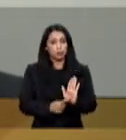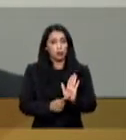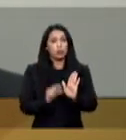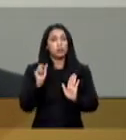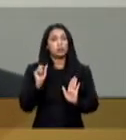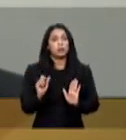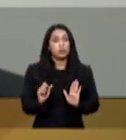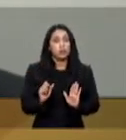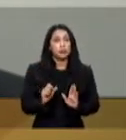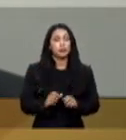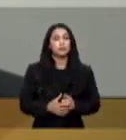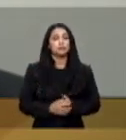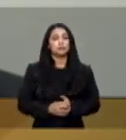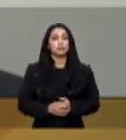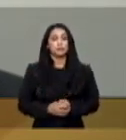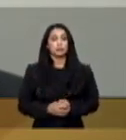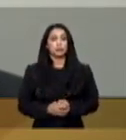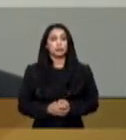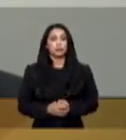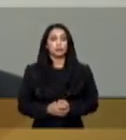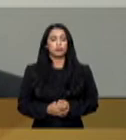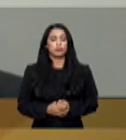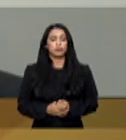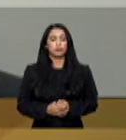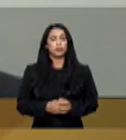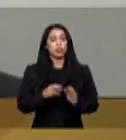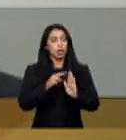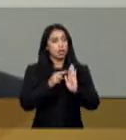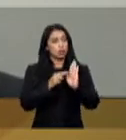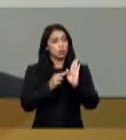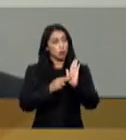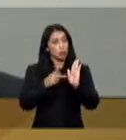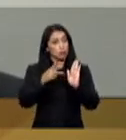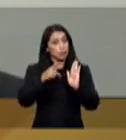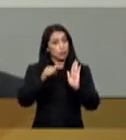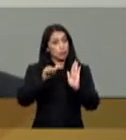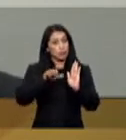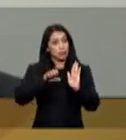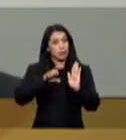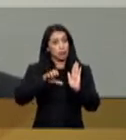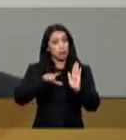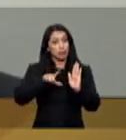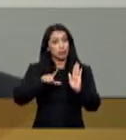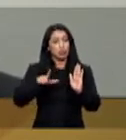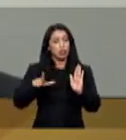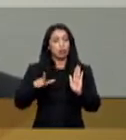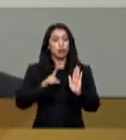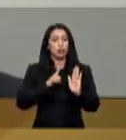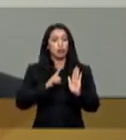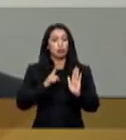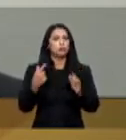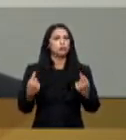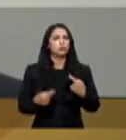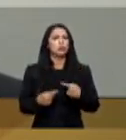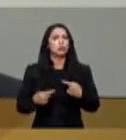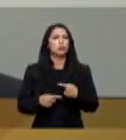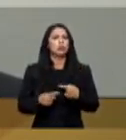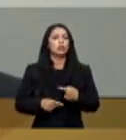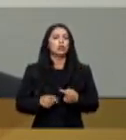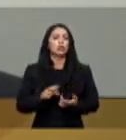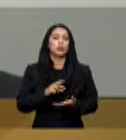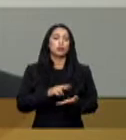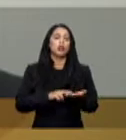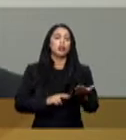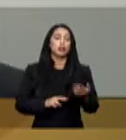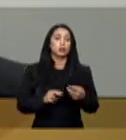desmedida promovida pela novel normativa penal. Passo a analisar o primeiro questionamento do eminente relator.